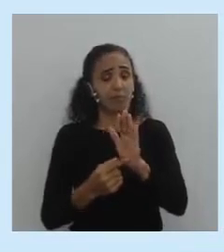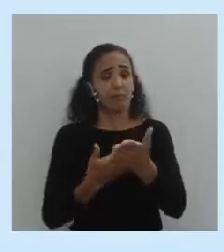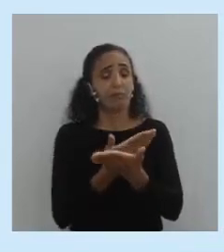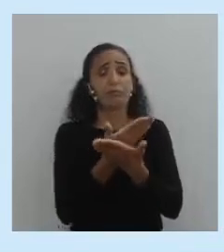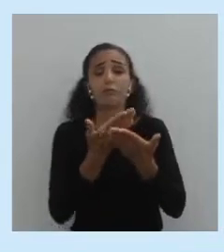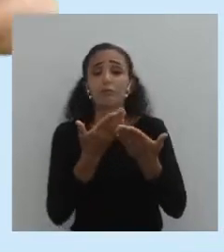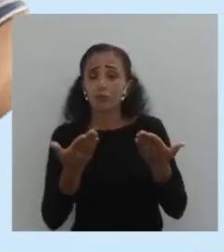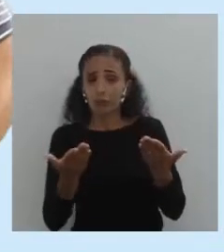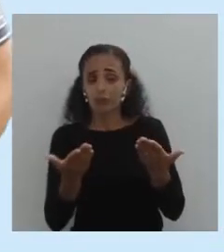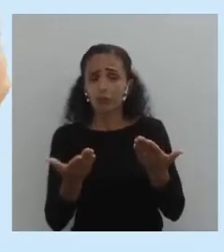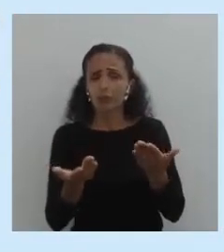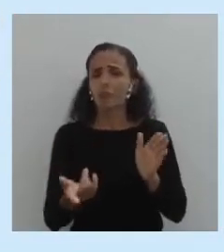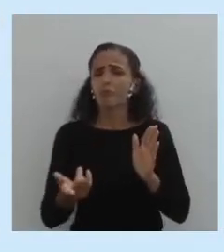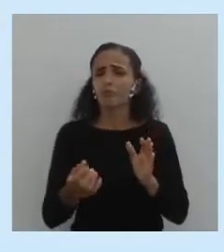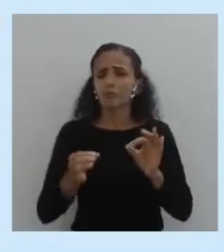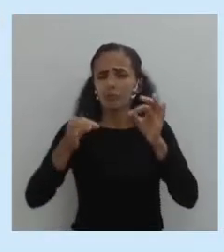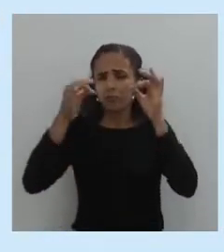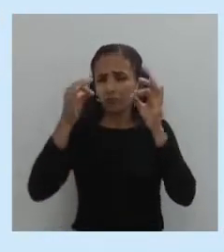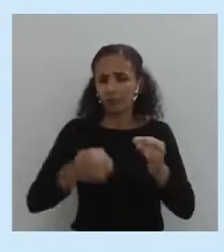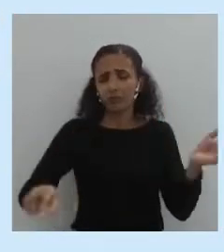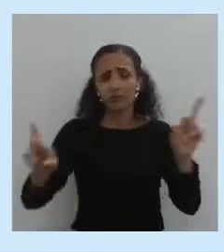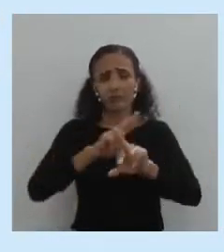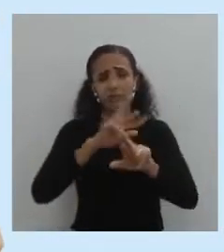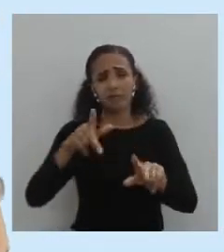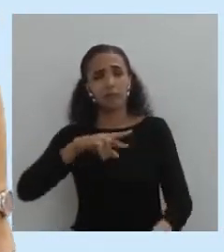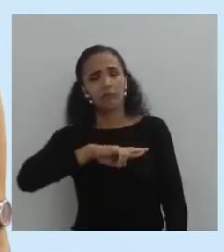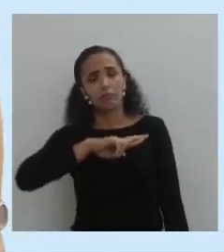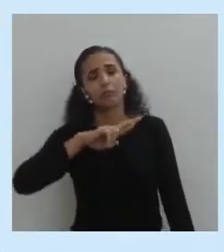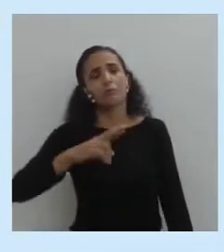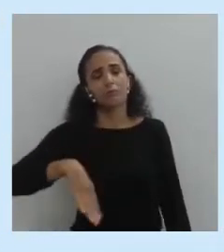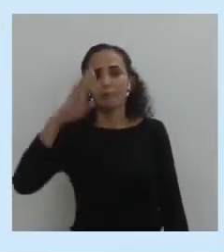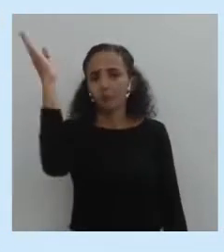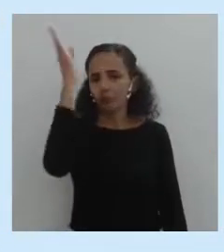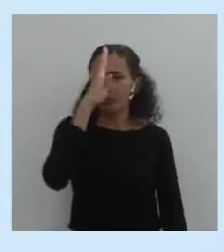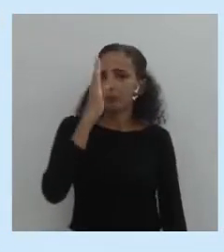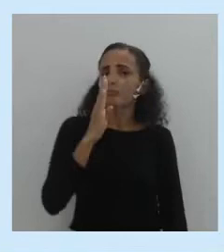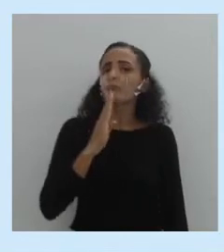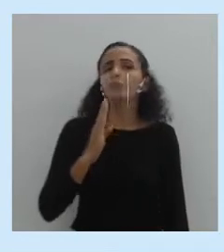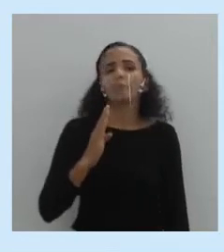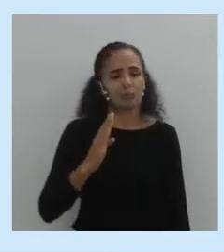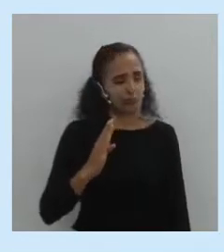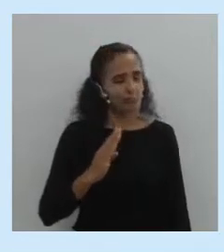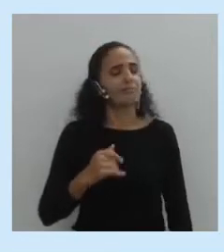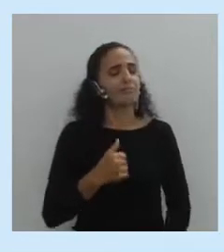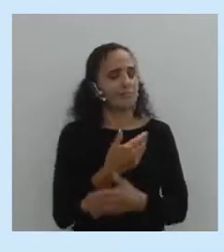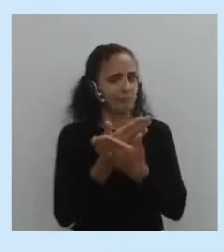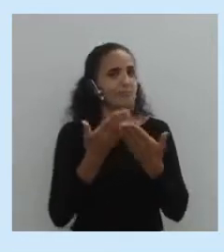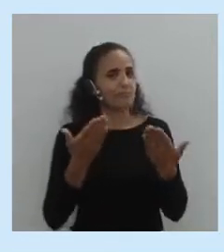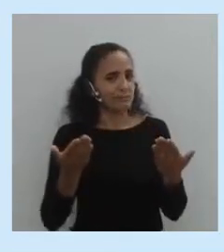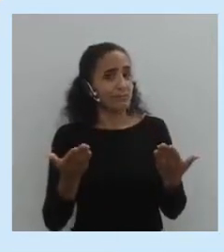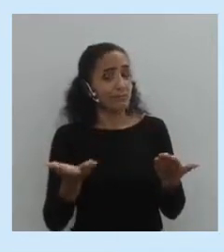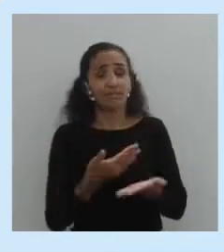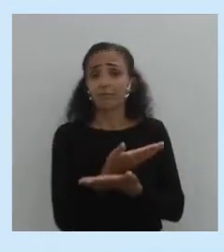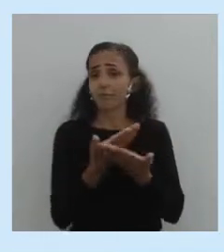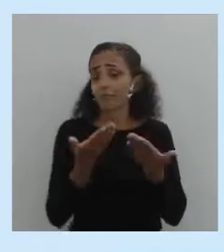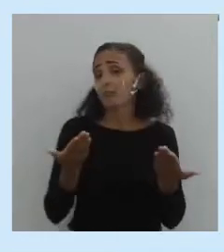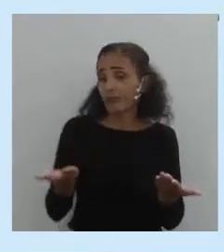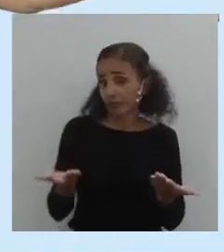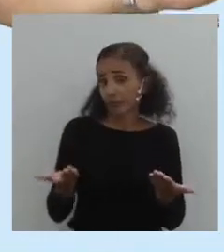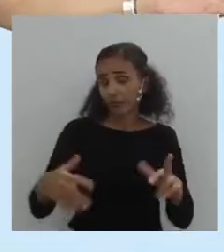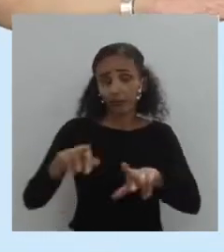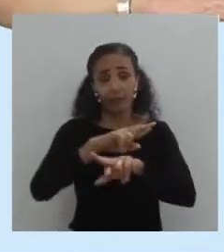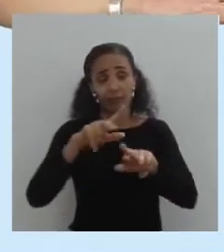ratificar, confirmar essa diversidade religiosa em nosso país. Sendo assim,